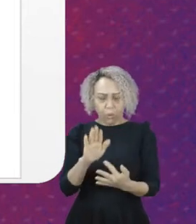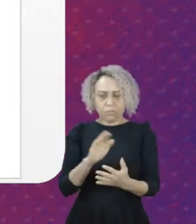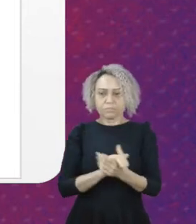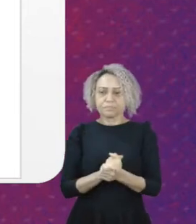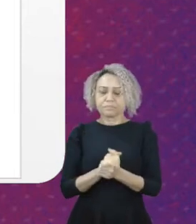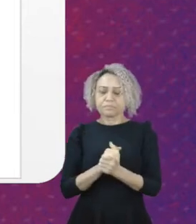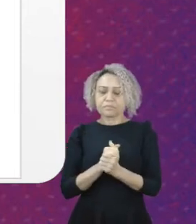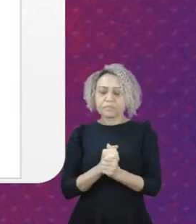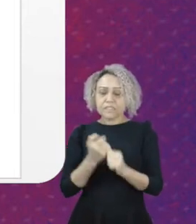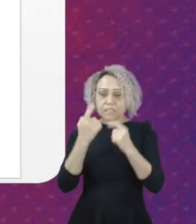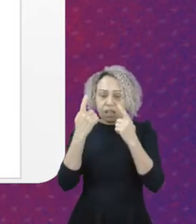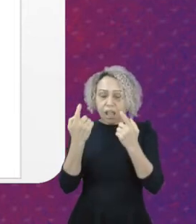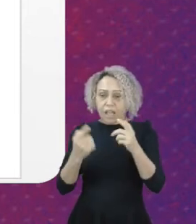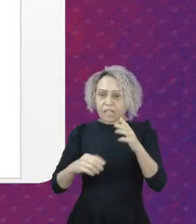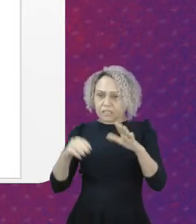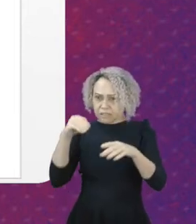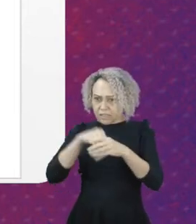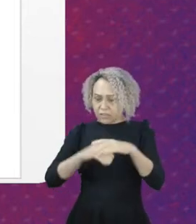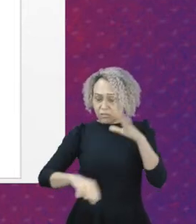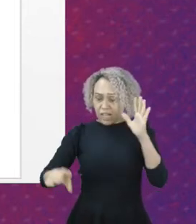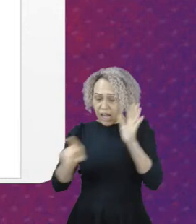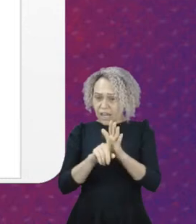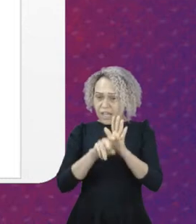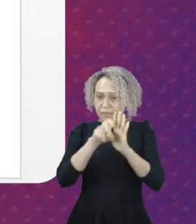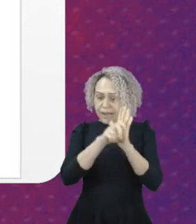é somente descrita como uma violência